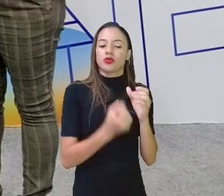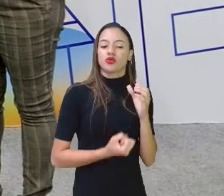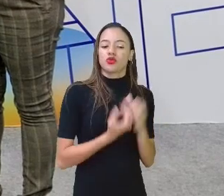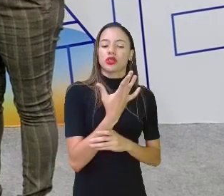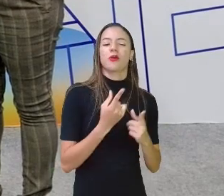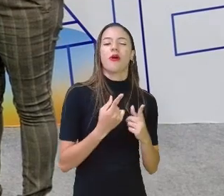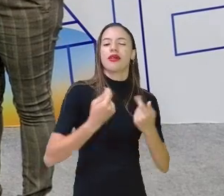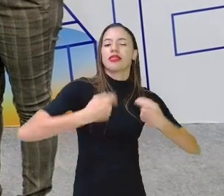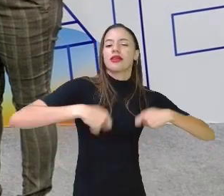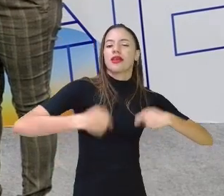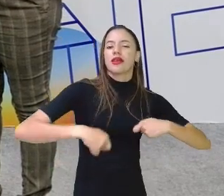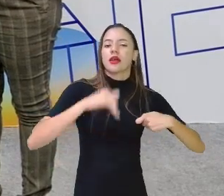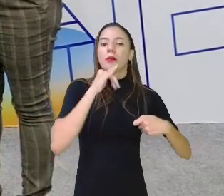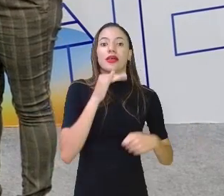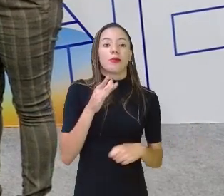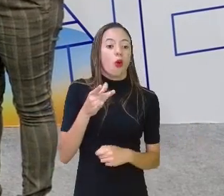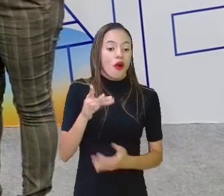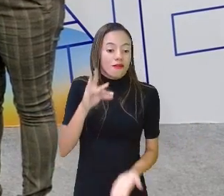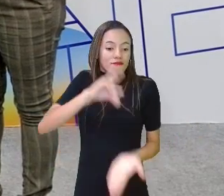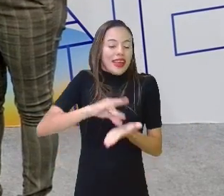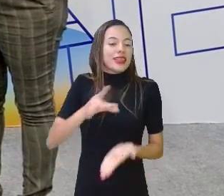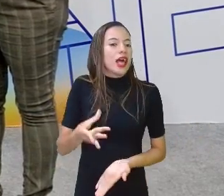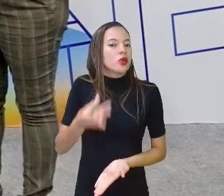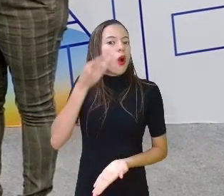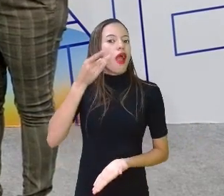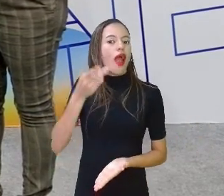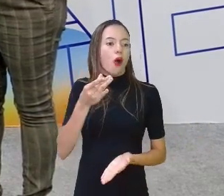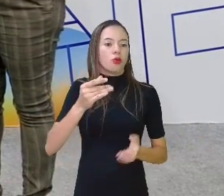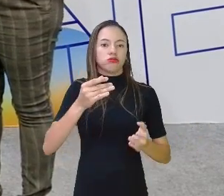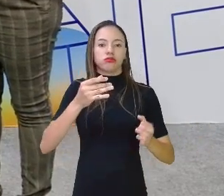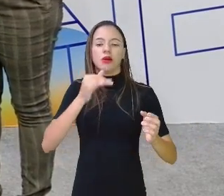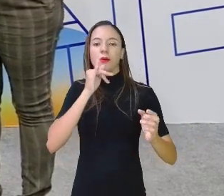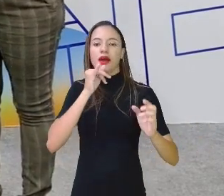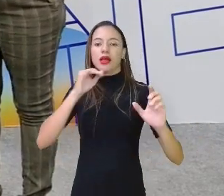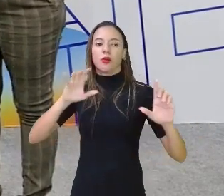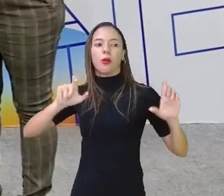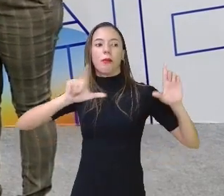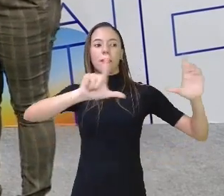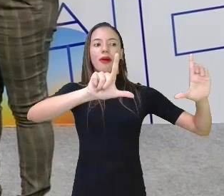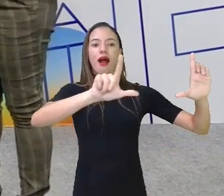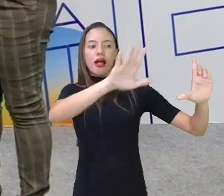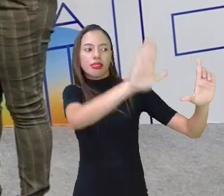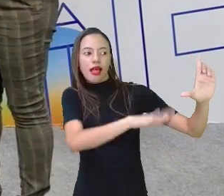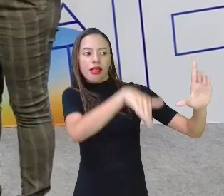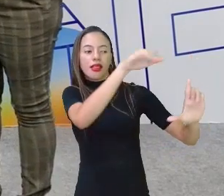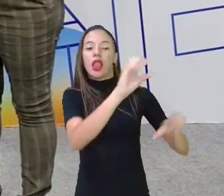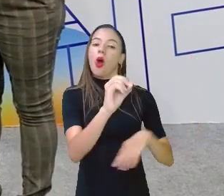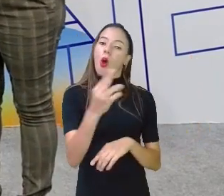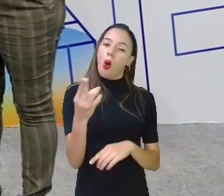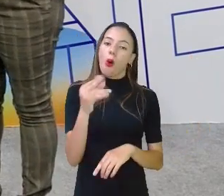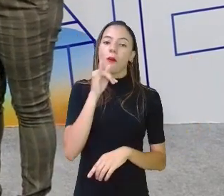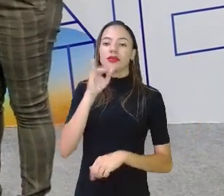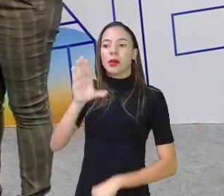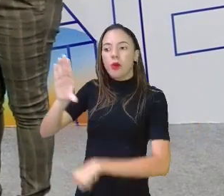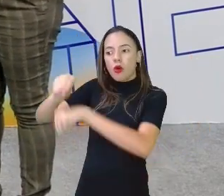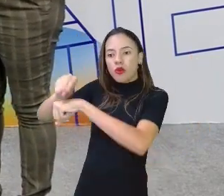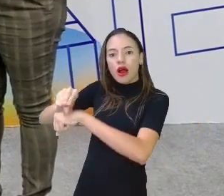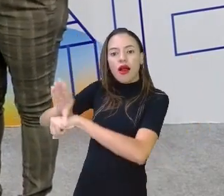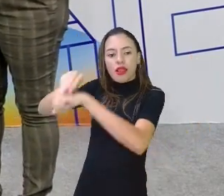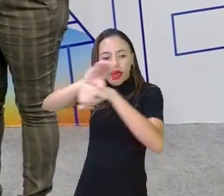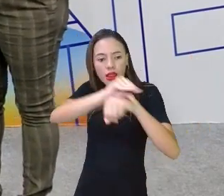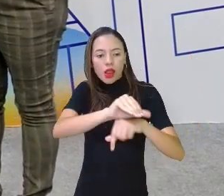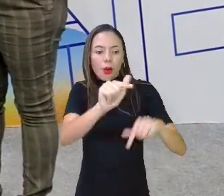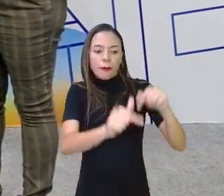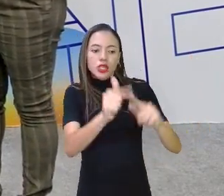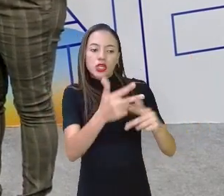do real, de colocar o real na tela, né, de fotografar partes da vida, de objetos,